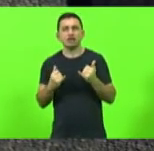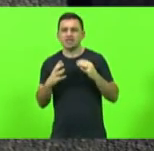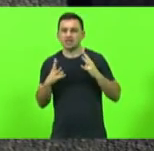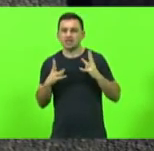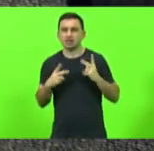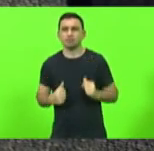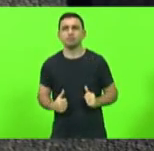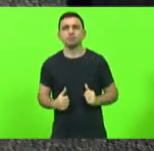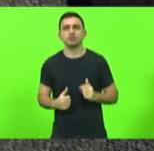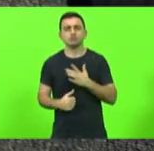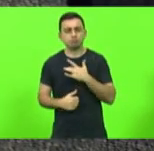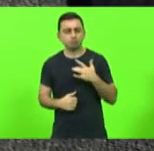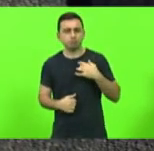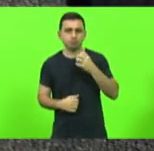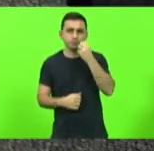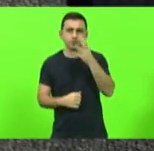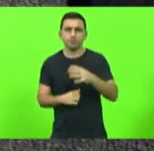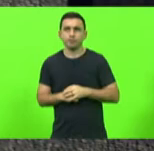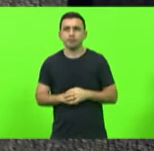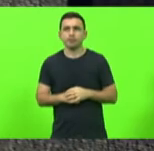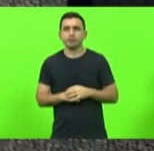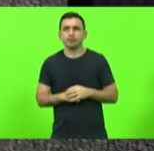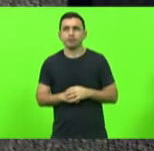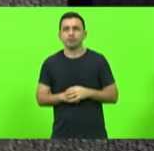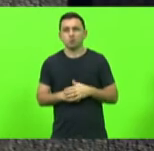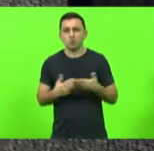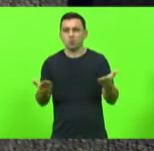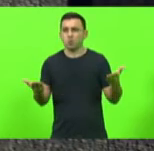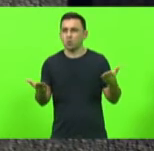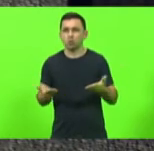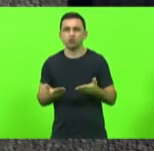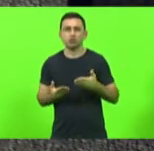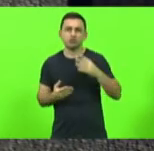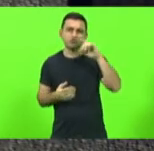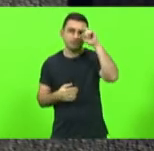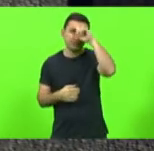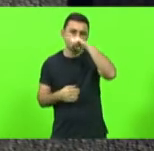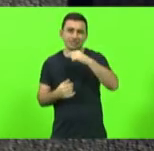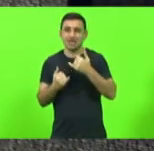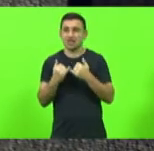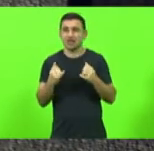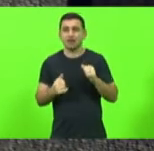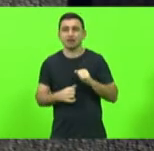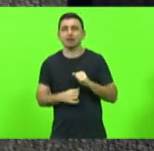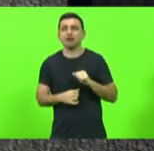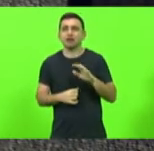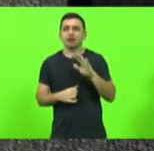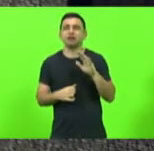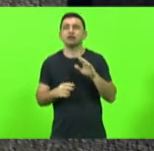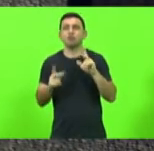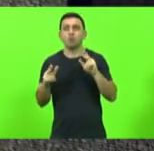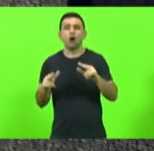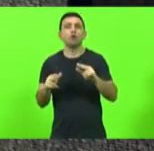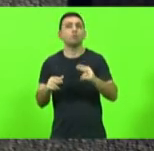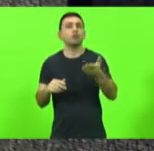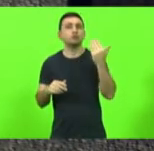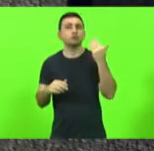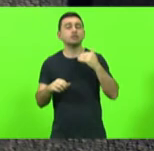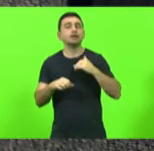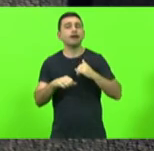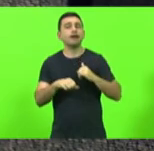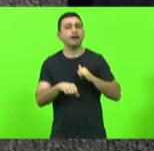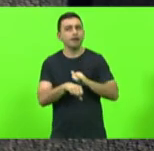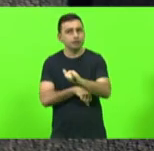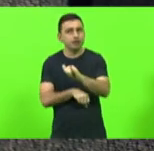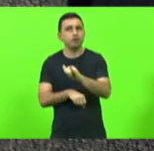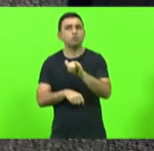saudável, né? Não pagar o que nós estamos pagando hoje pelo preço da energia, como fomos enganados. Nós não, mas o povo